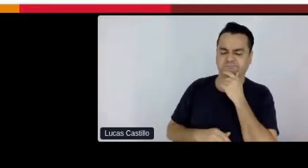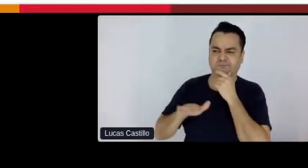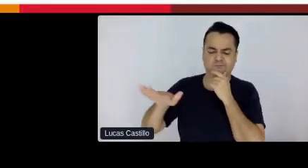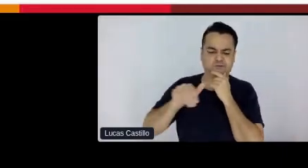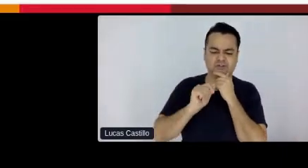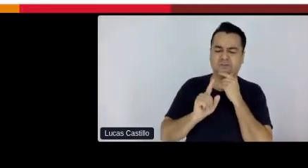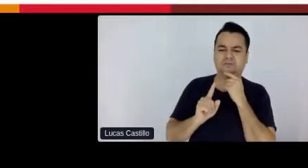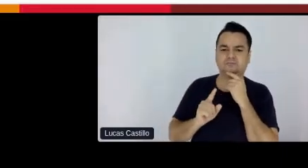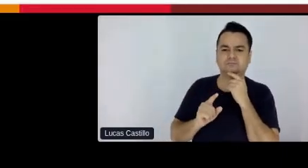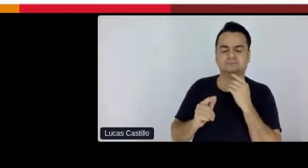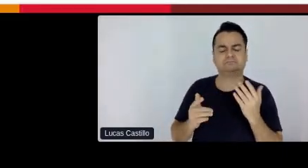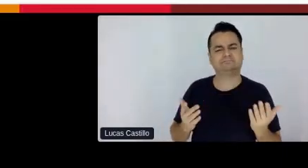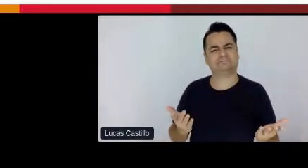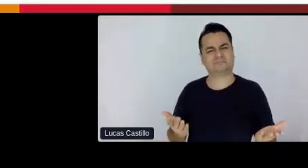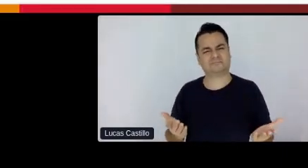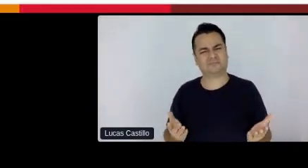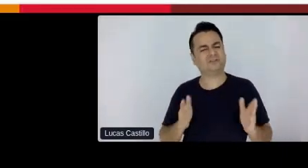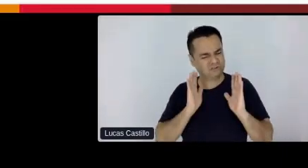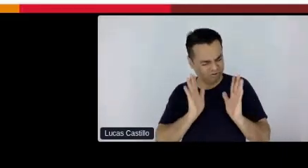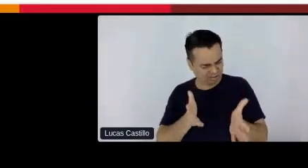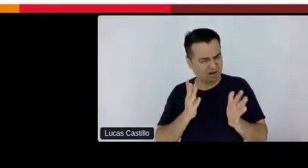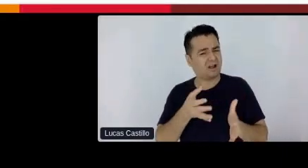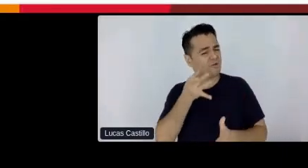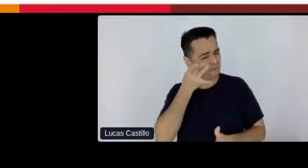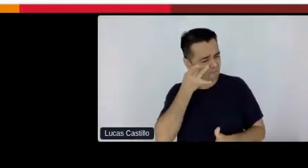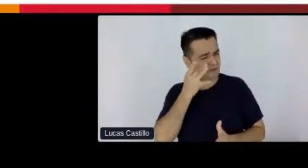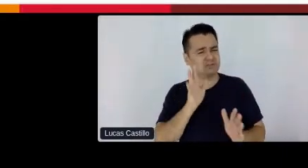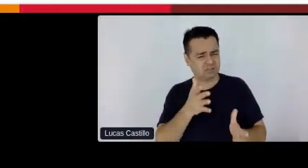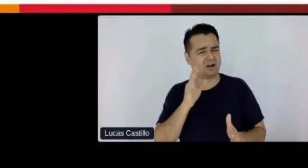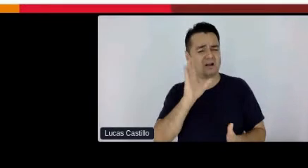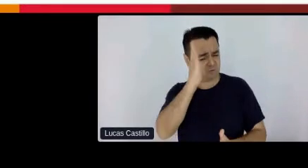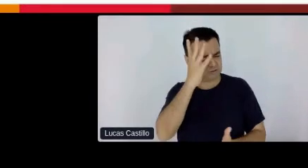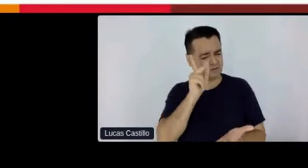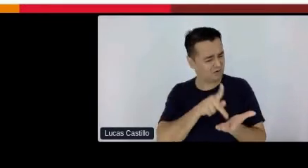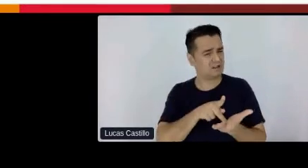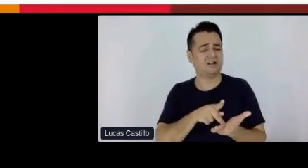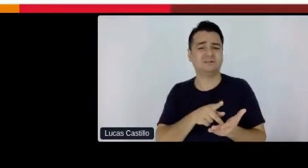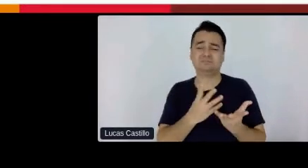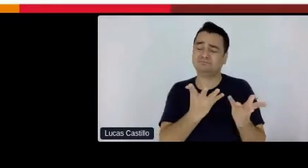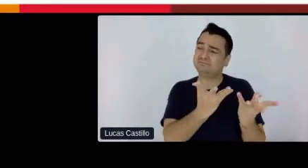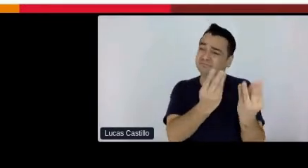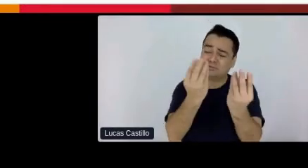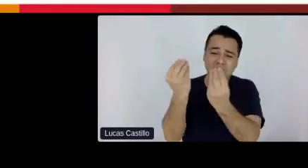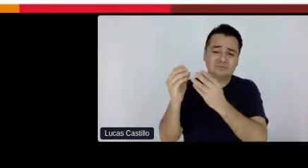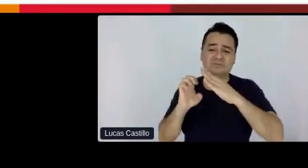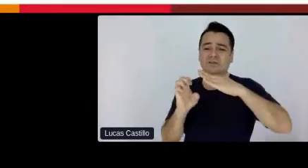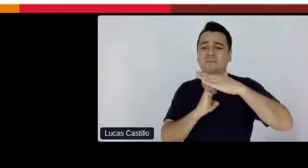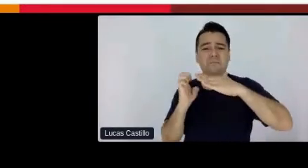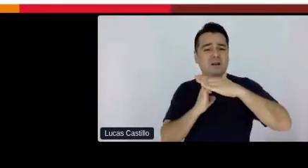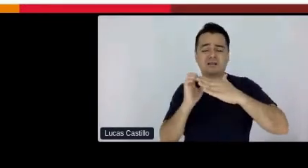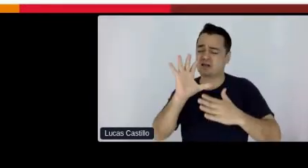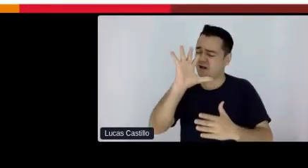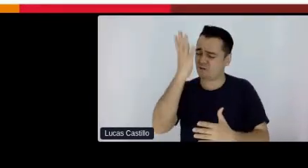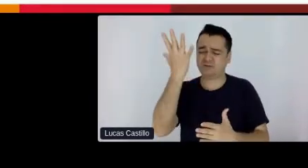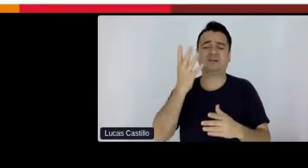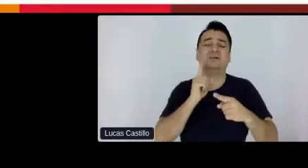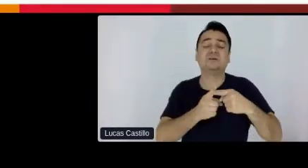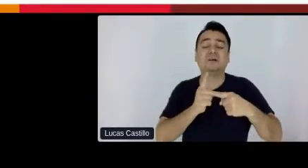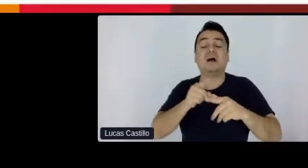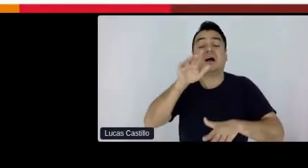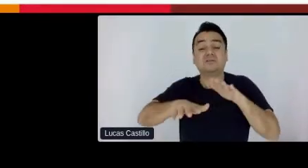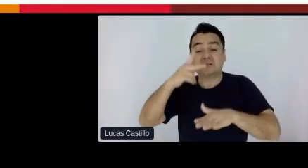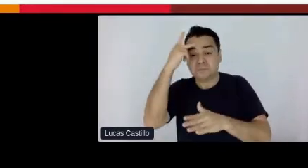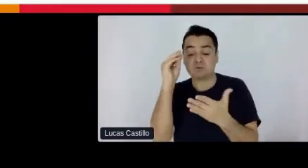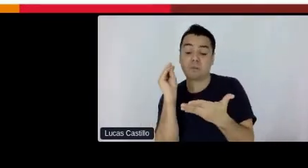o que você está falando, mas eu já presenciei situações que isso aconteceu. E quantos casos acontecem de alguém ser desclassificado porque mora em uma área, em